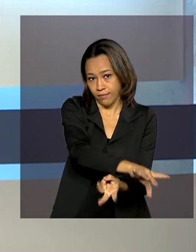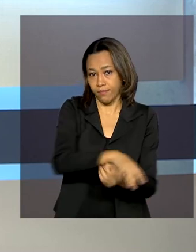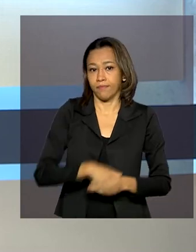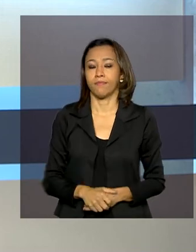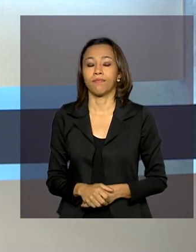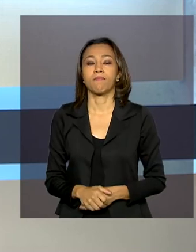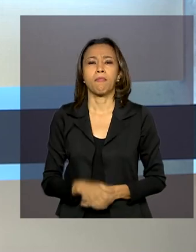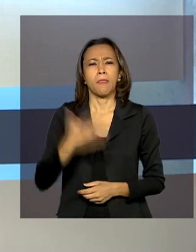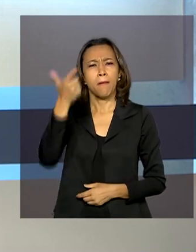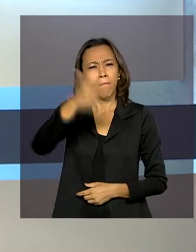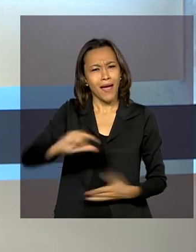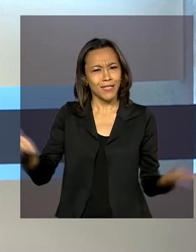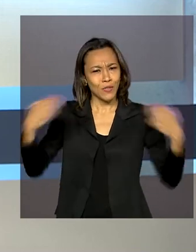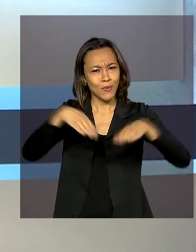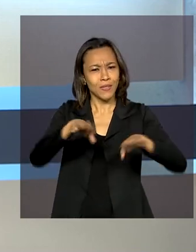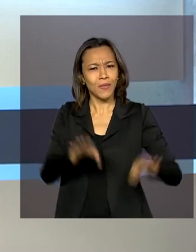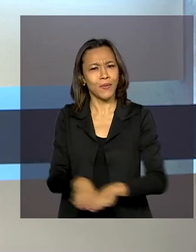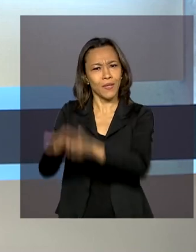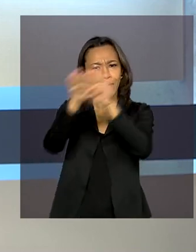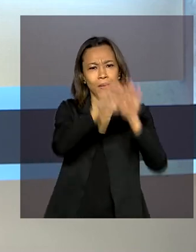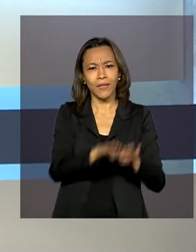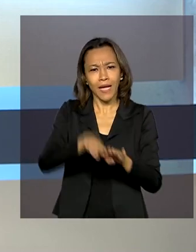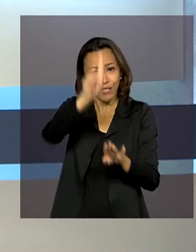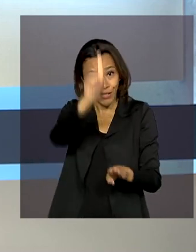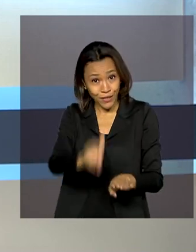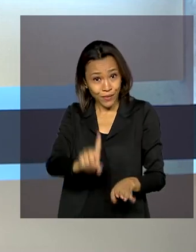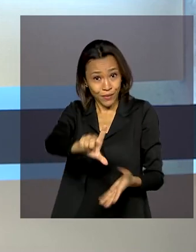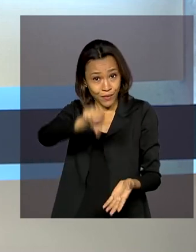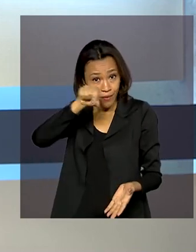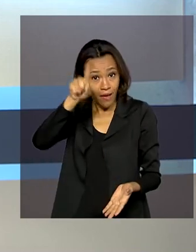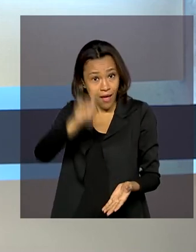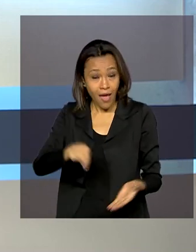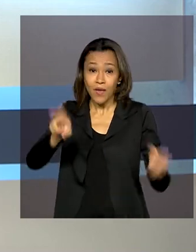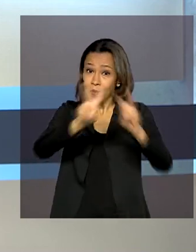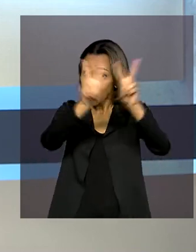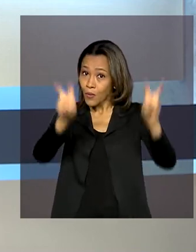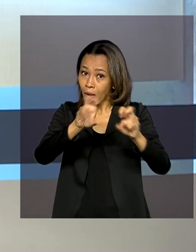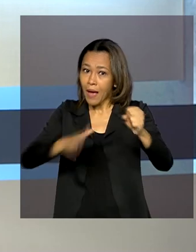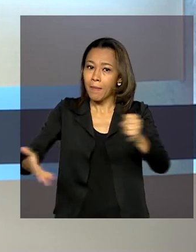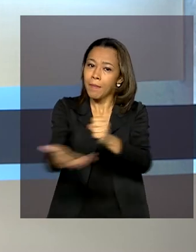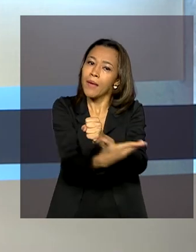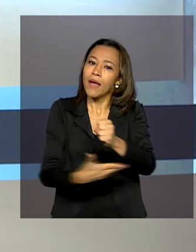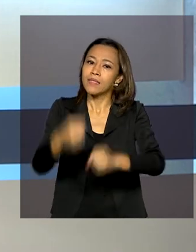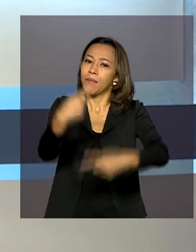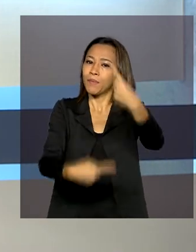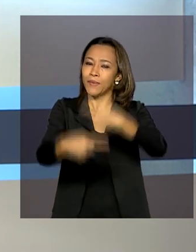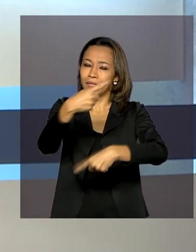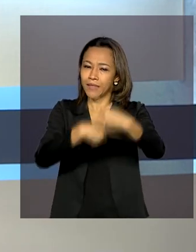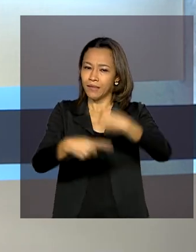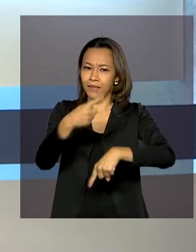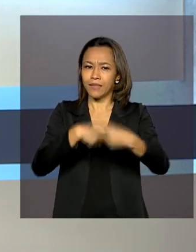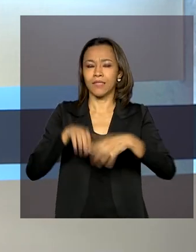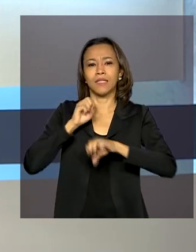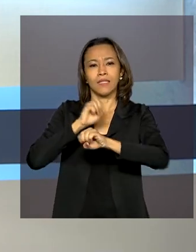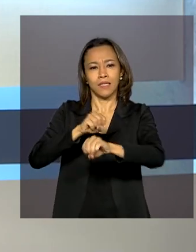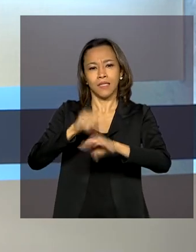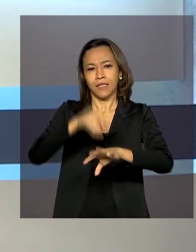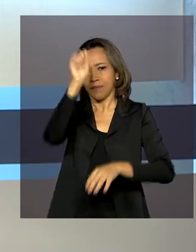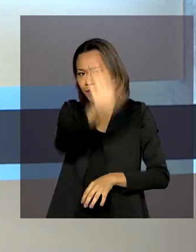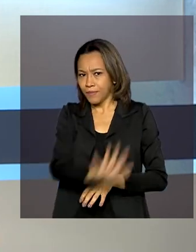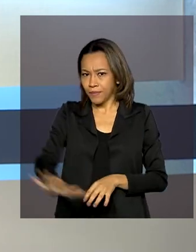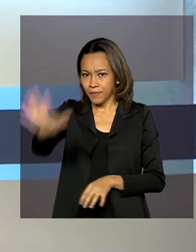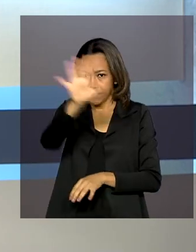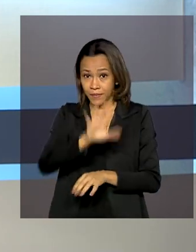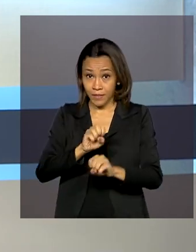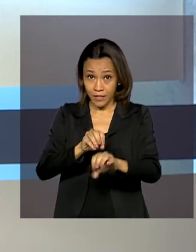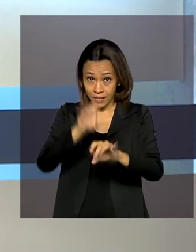Mais inclusão, equidade e direito de escolha. Esses são os pilares da Política Nacional de Educação Especial lançada pelo governo